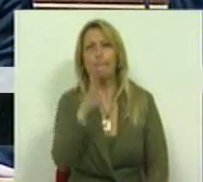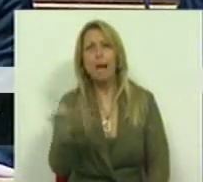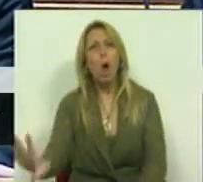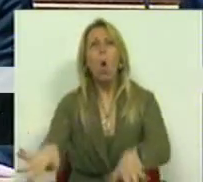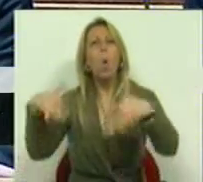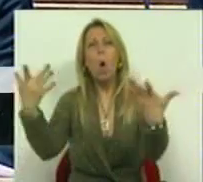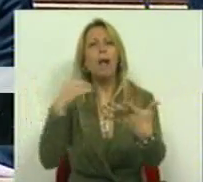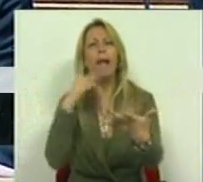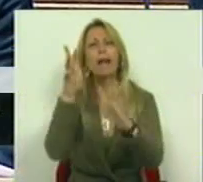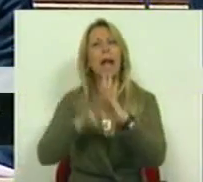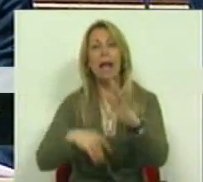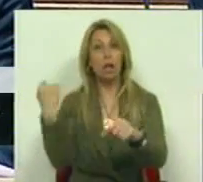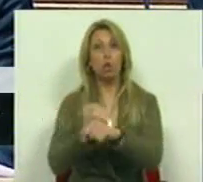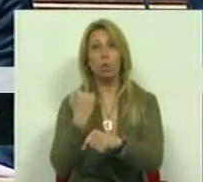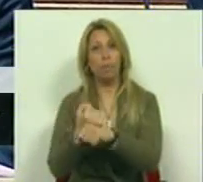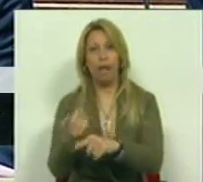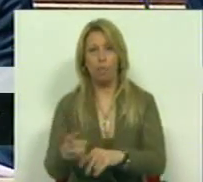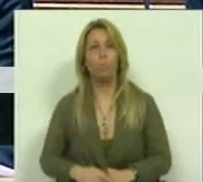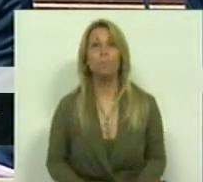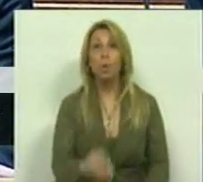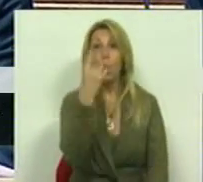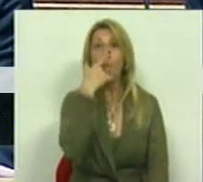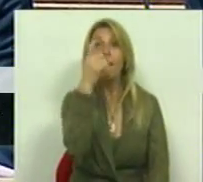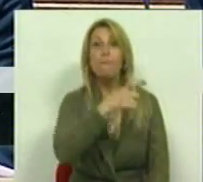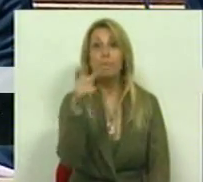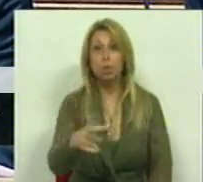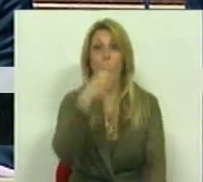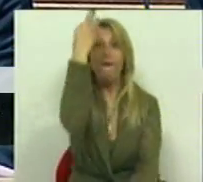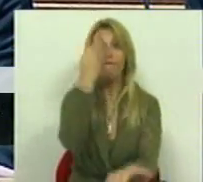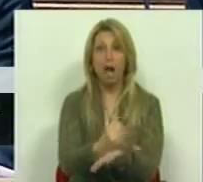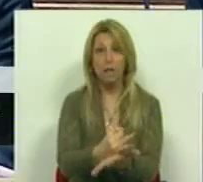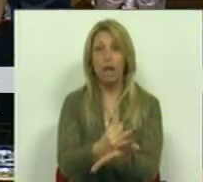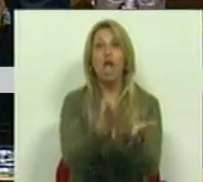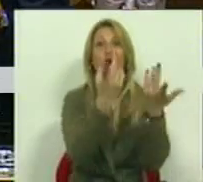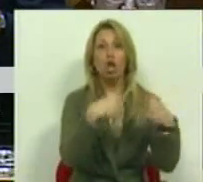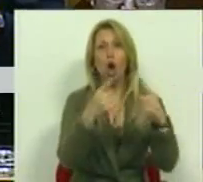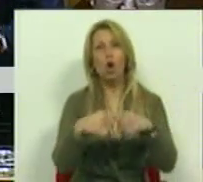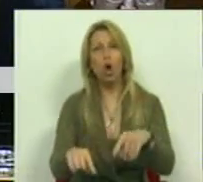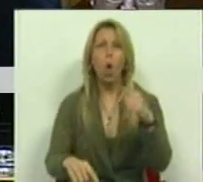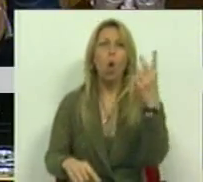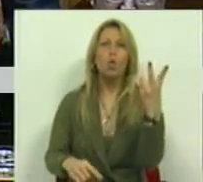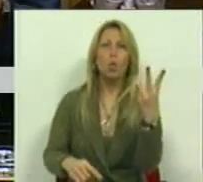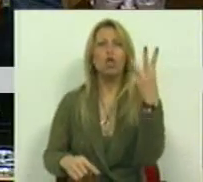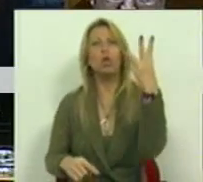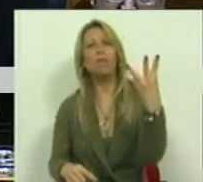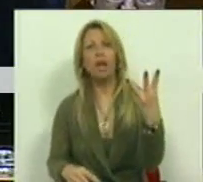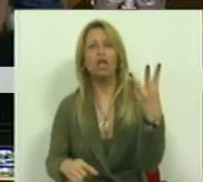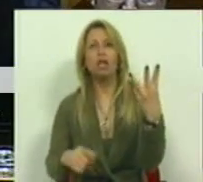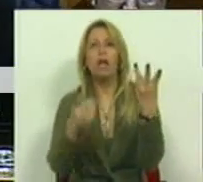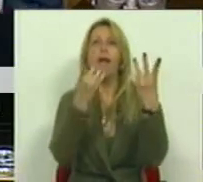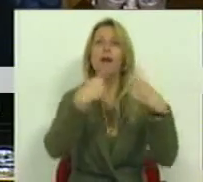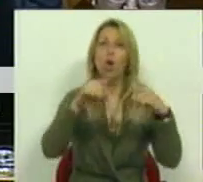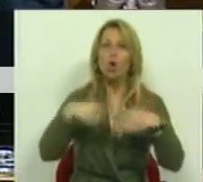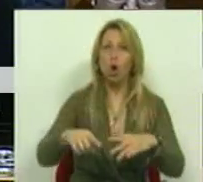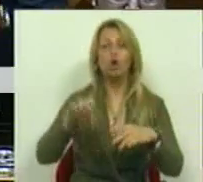trabalho. Uma pessoa que falte 2 em 3 reuniões, 2 em